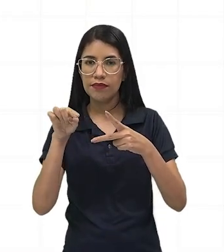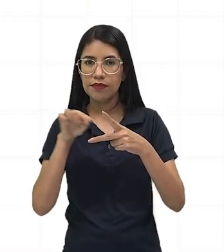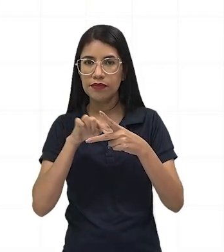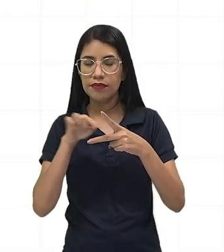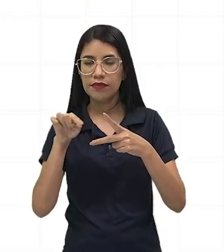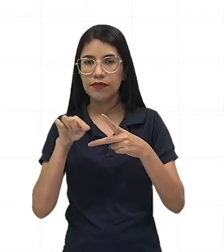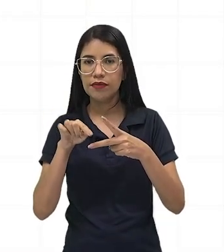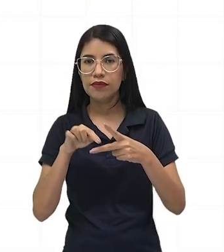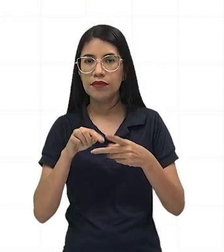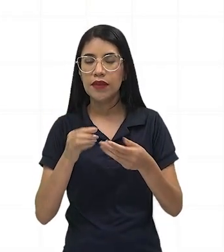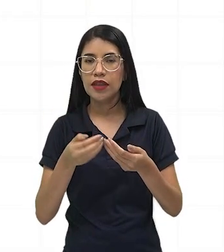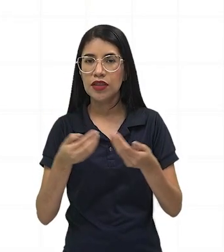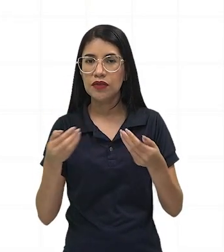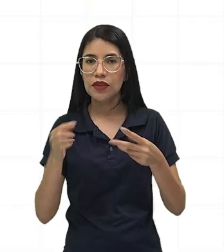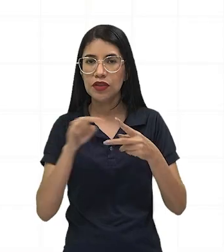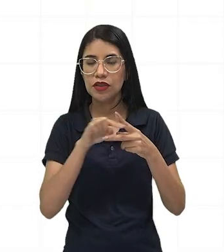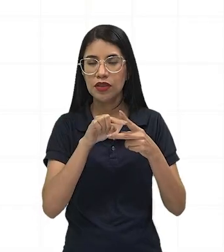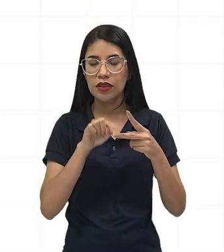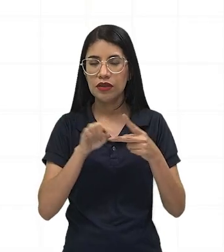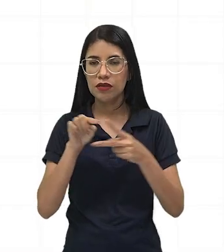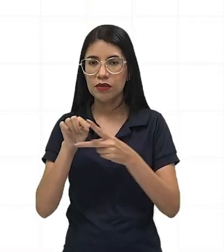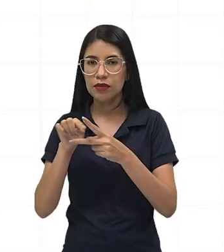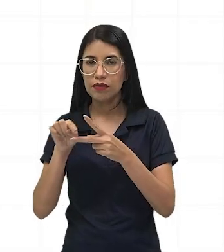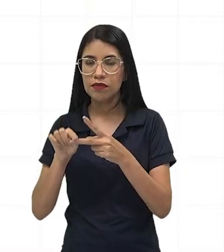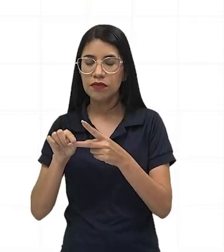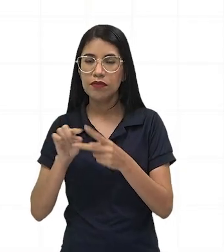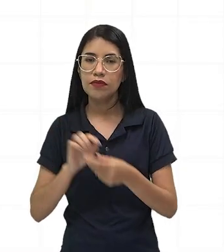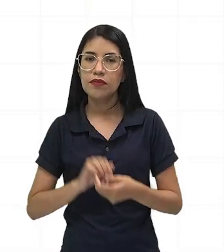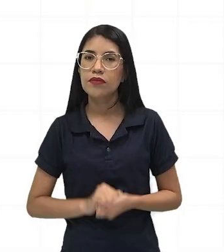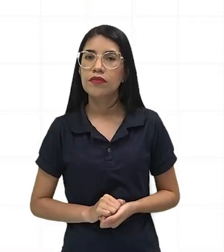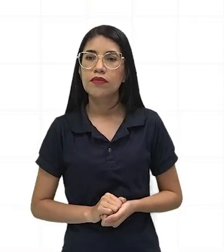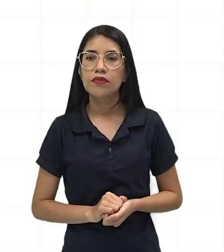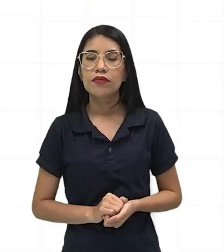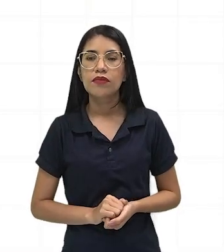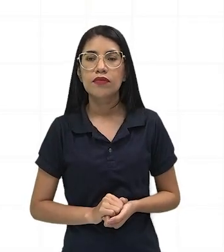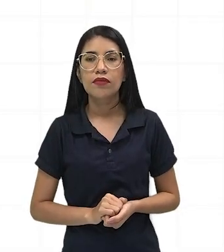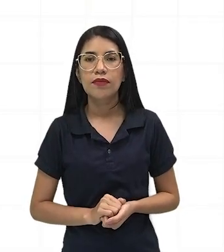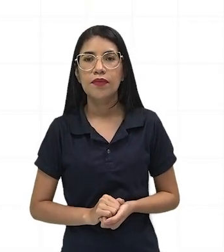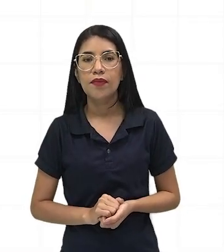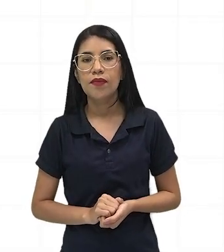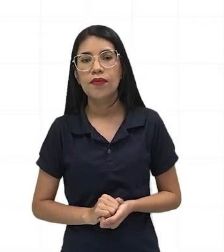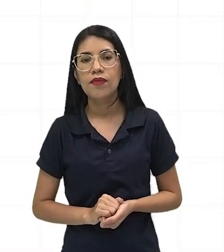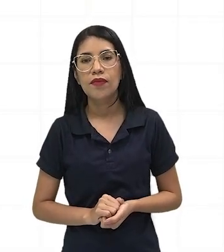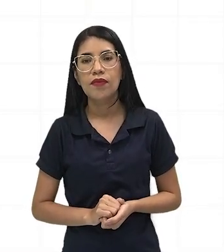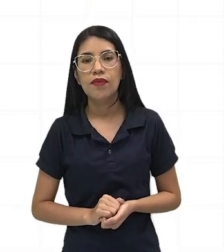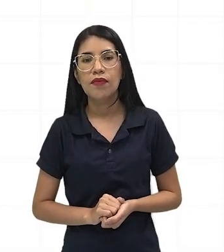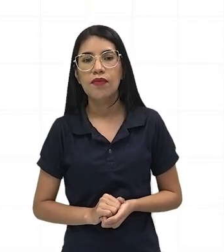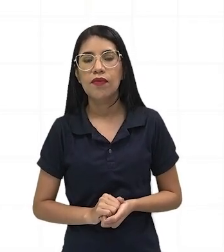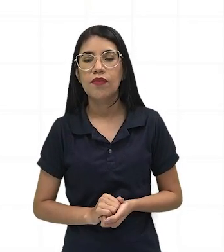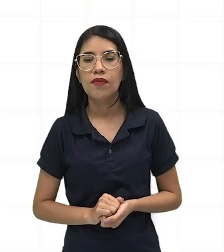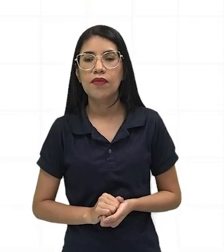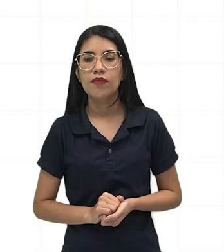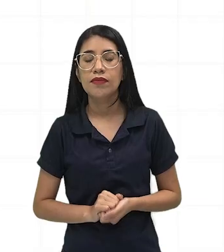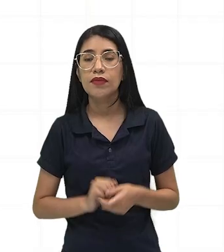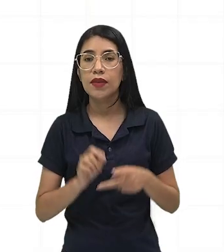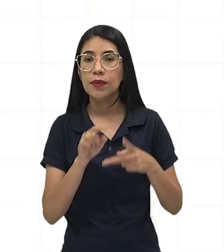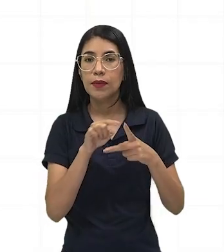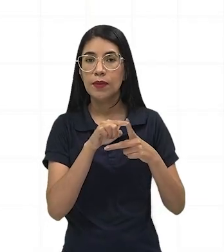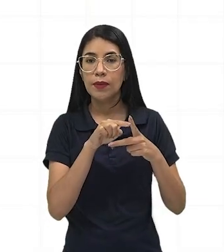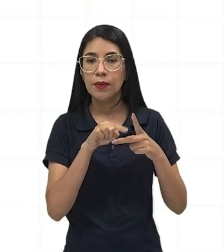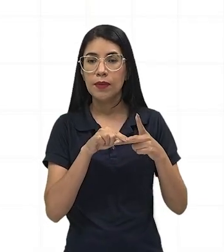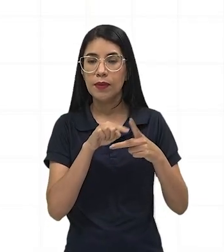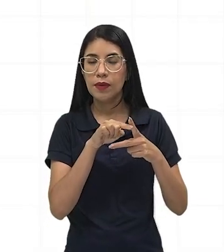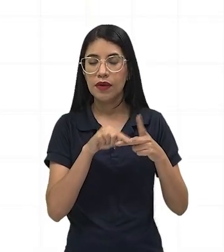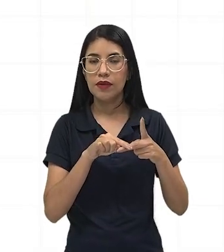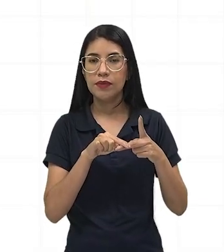ao meio, tudo bem? Então, nós temos aqui, ó, um ângulo de,